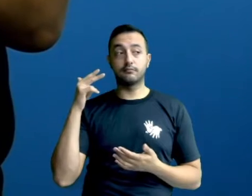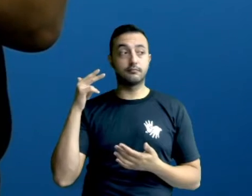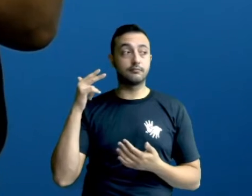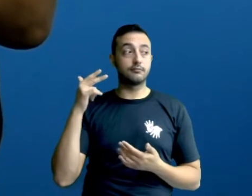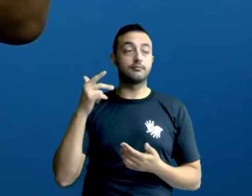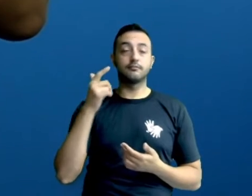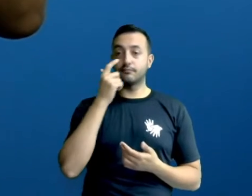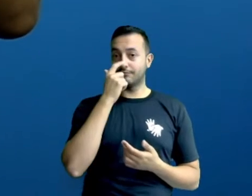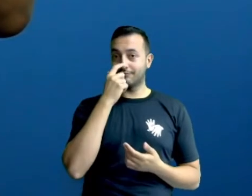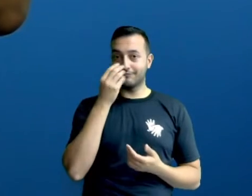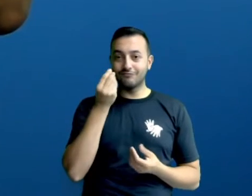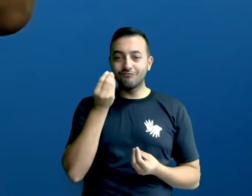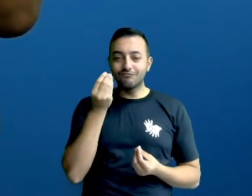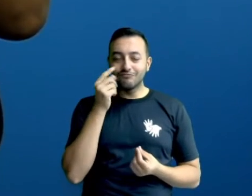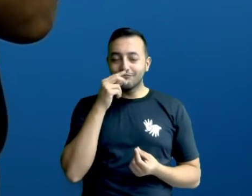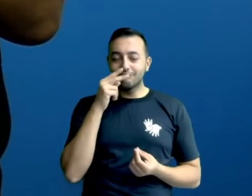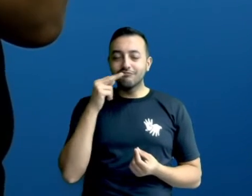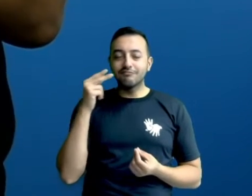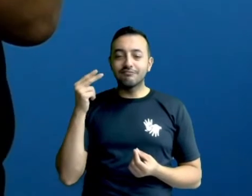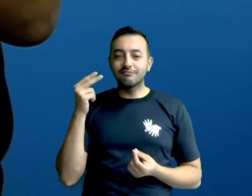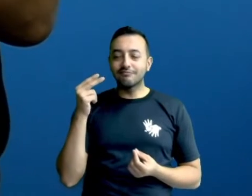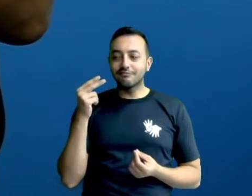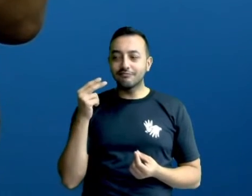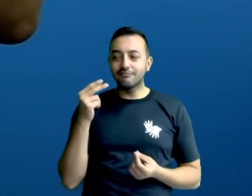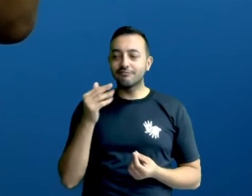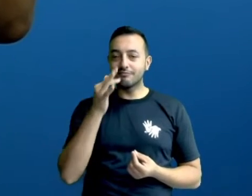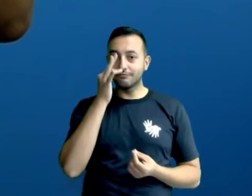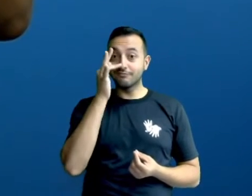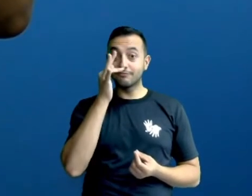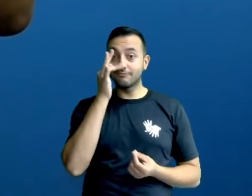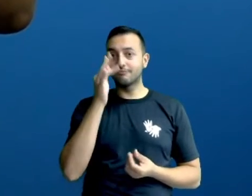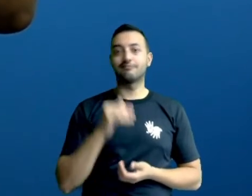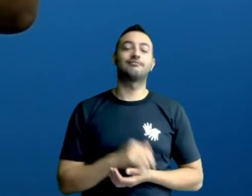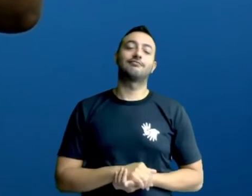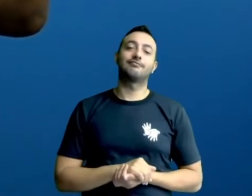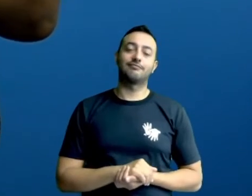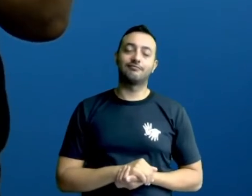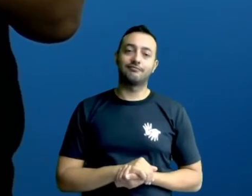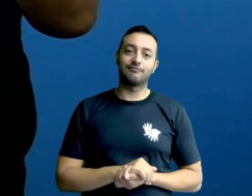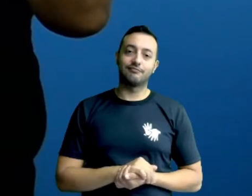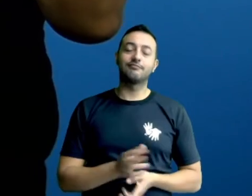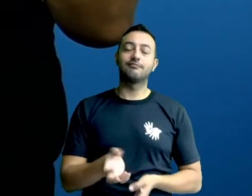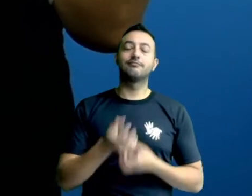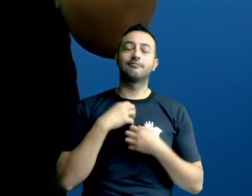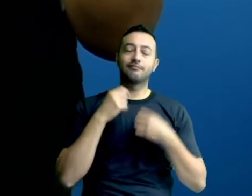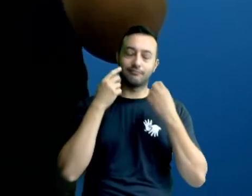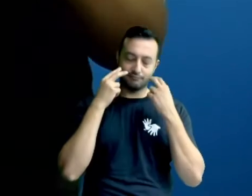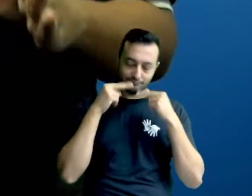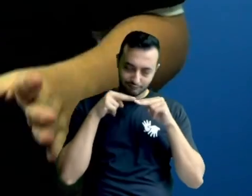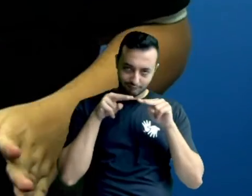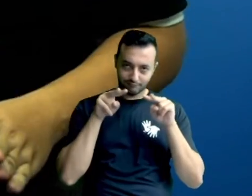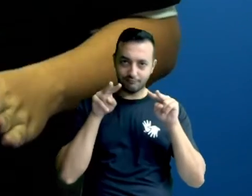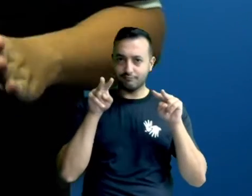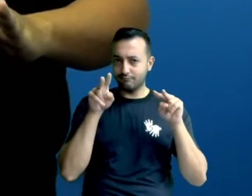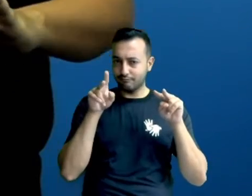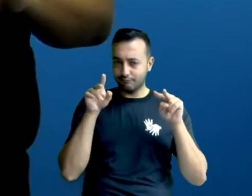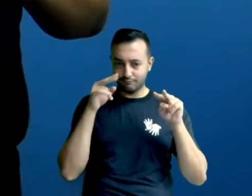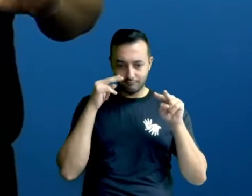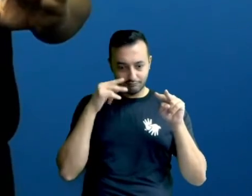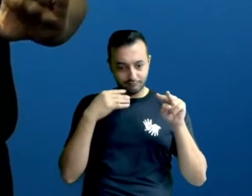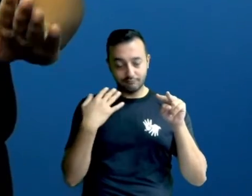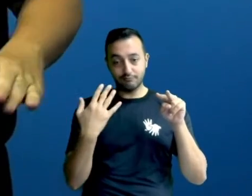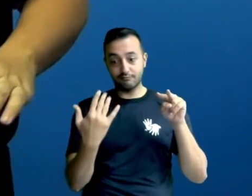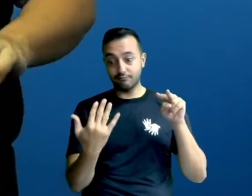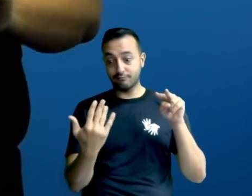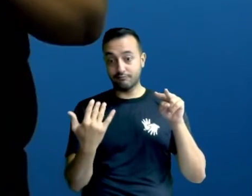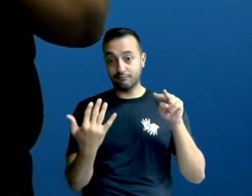nosso olfato, áspero das flores. Leve-me os olhos por dentro de suas pétalas. Também trabalha